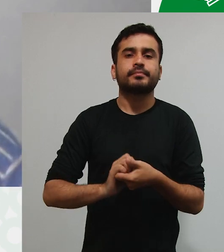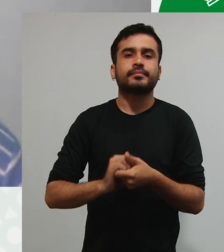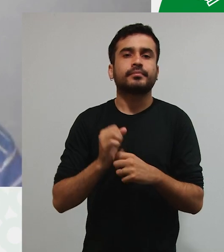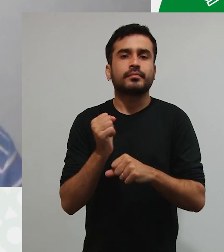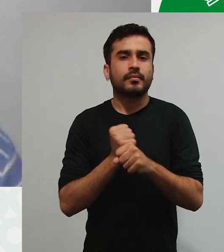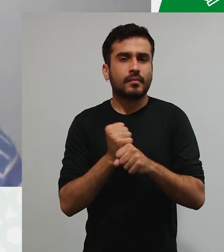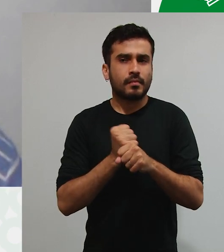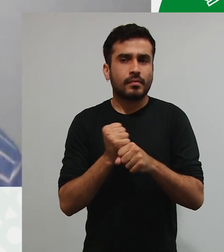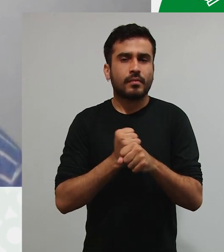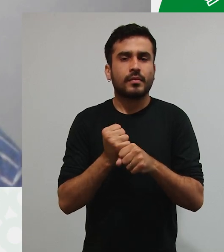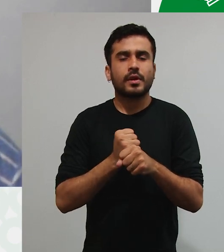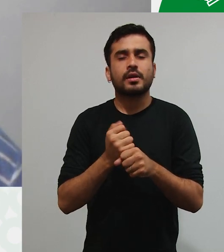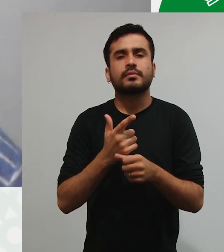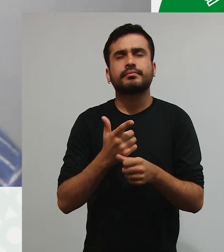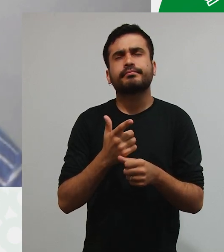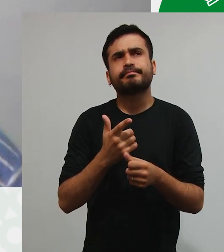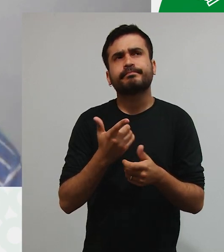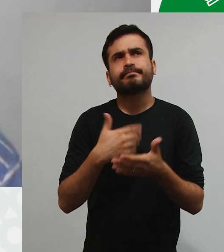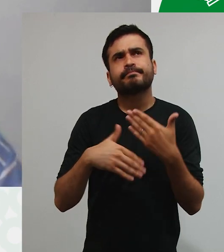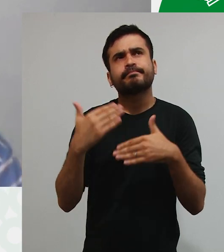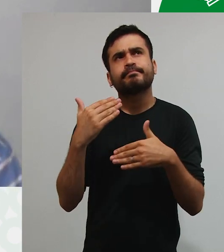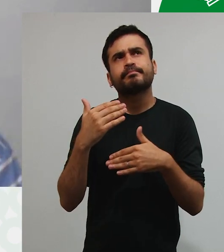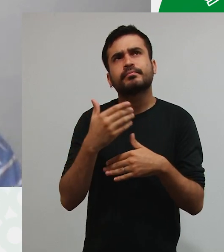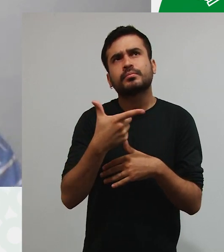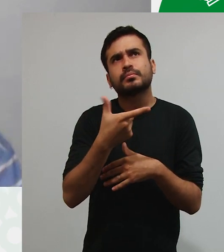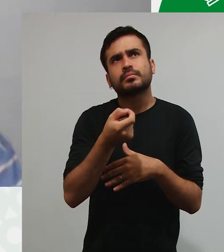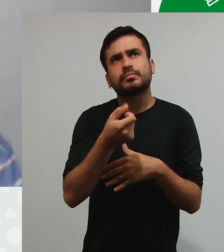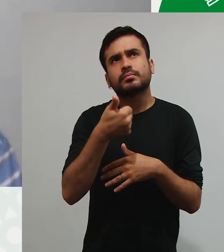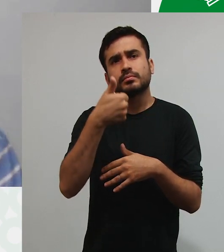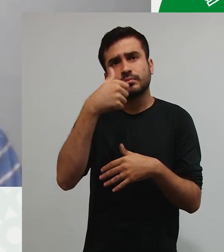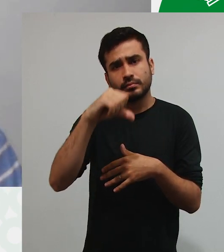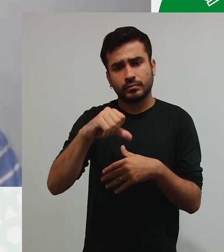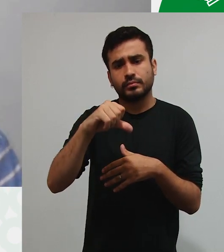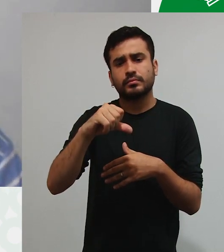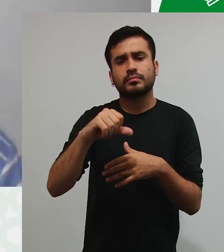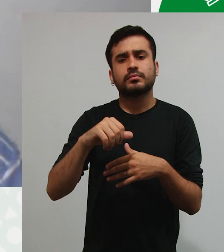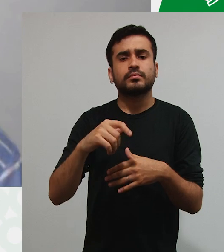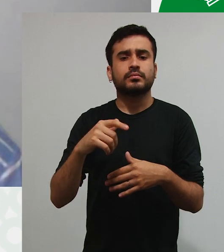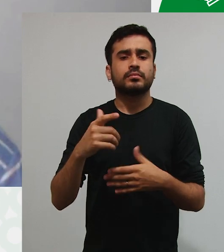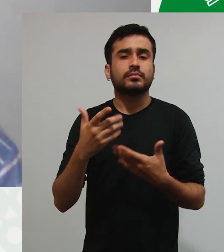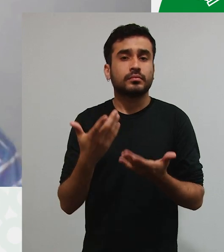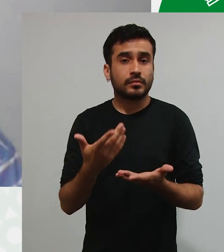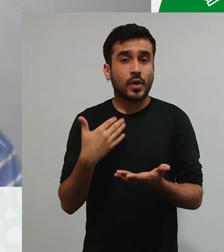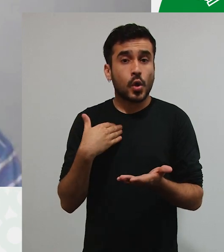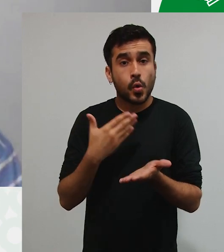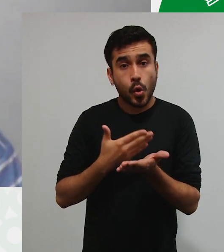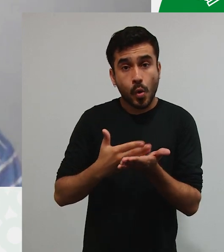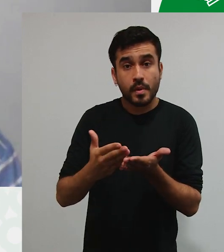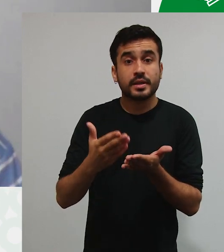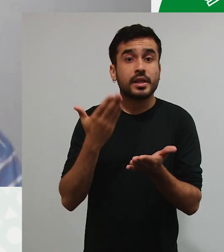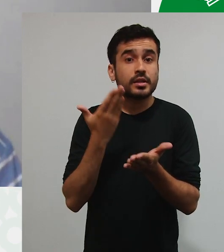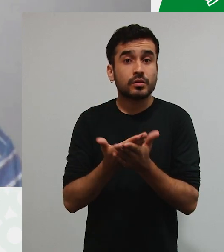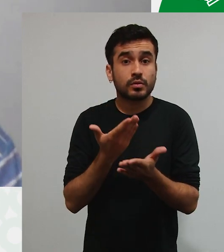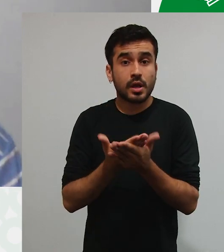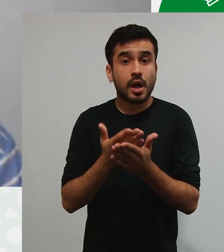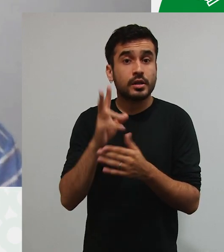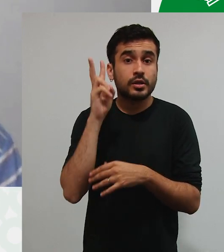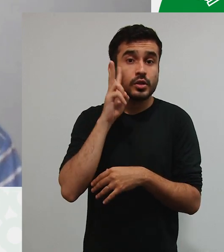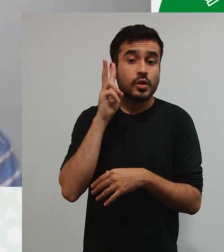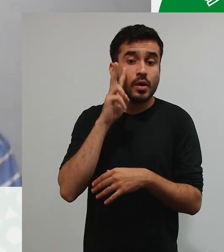grande. Então, a educação social de rua ela tinha esse papel de ir para a rua, de atuar na rua com essas crianças e